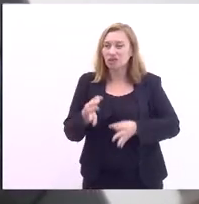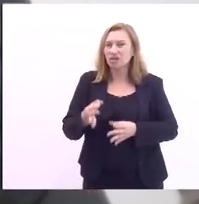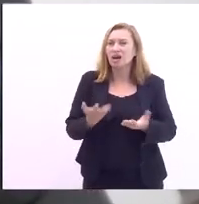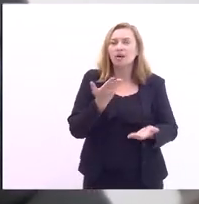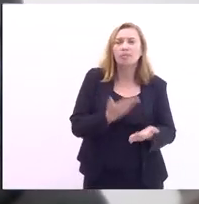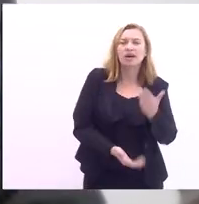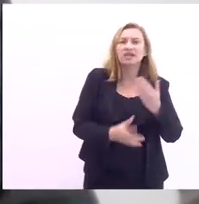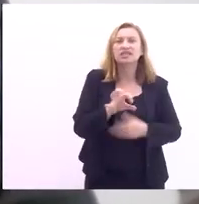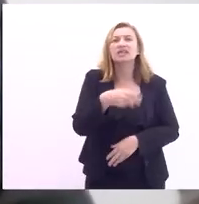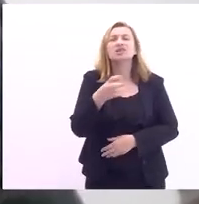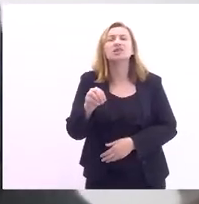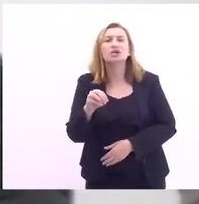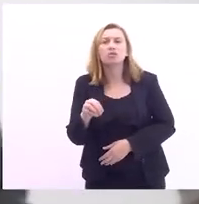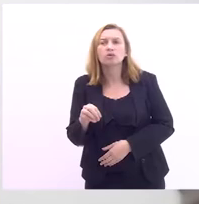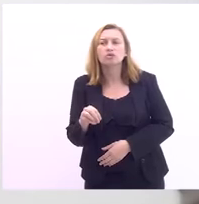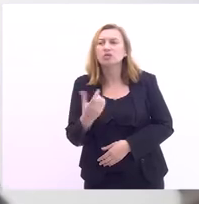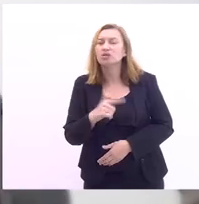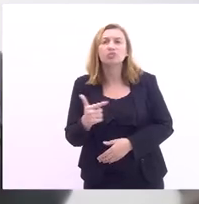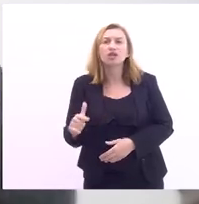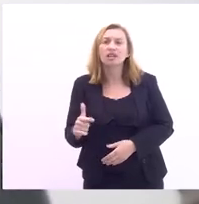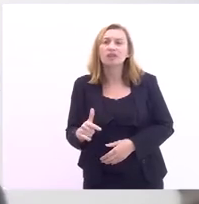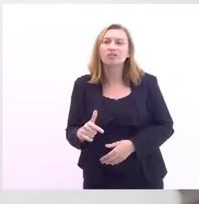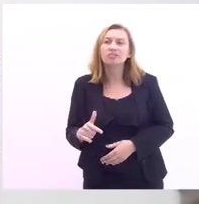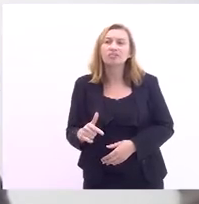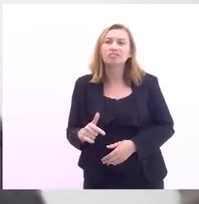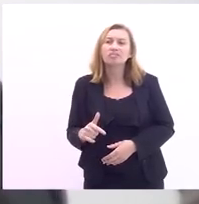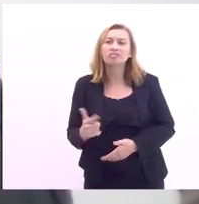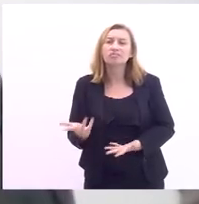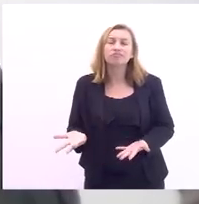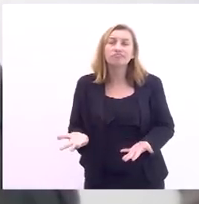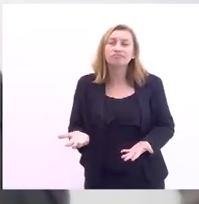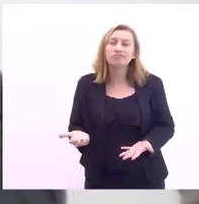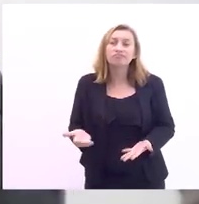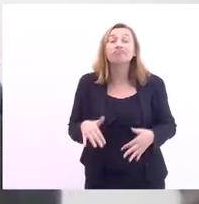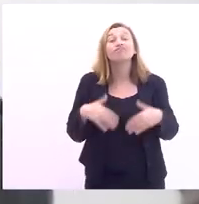ações judiciais? Que não existe condenação na ampla.